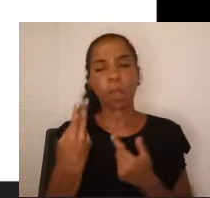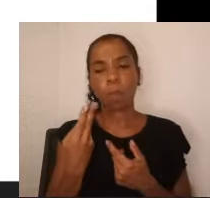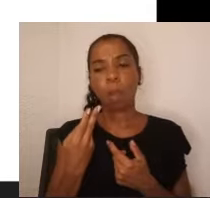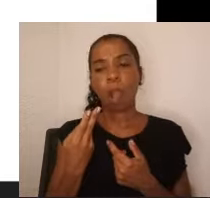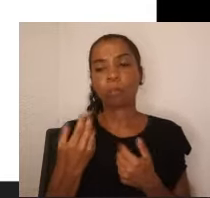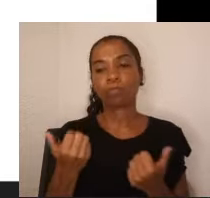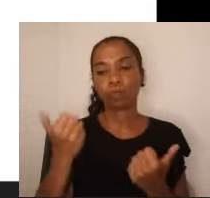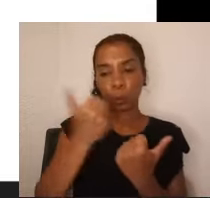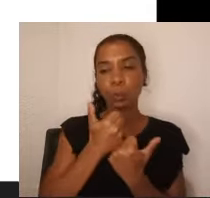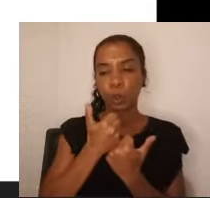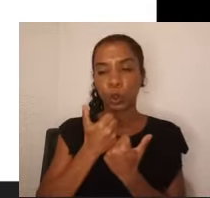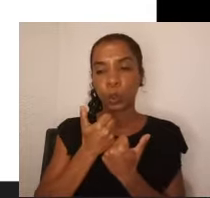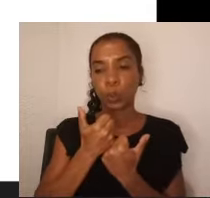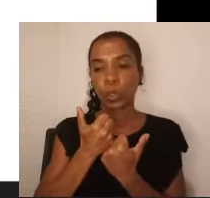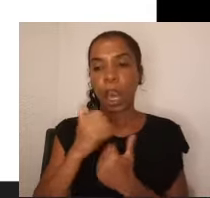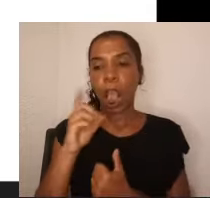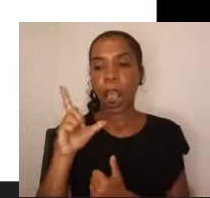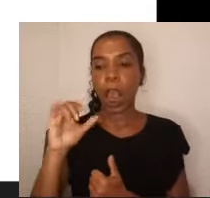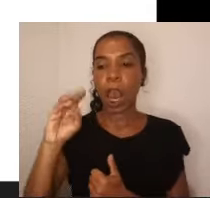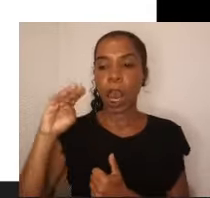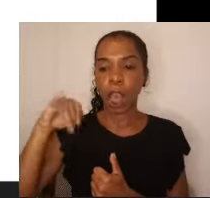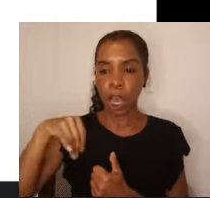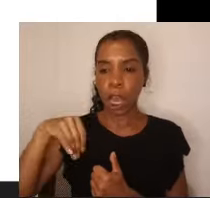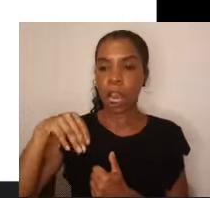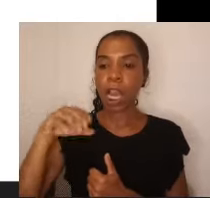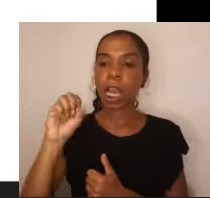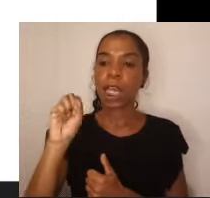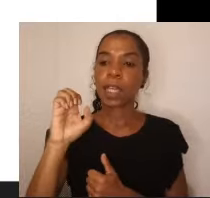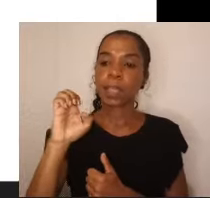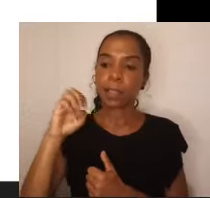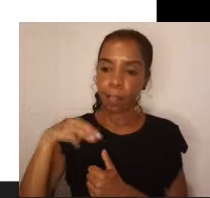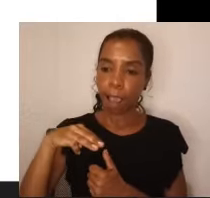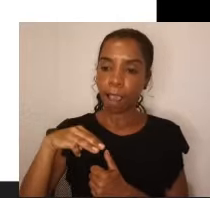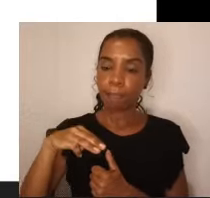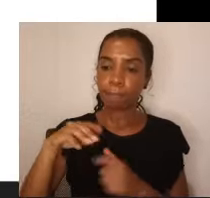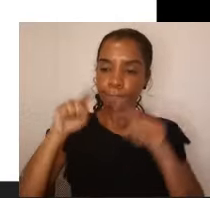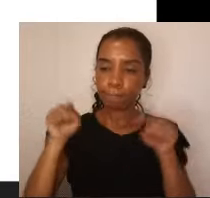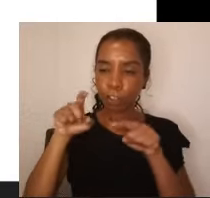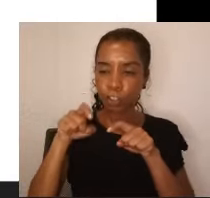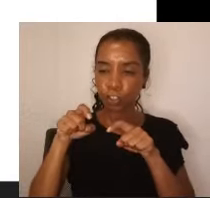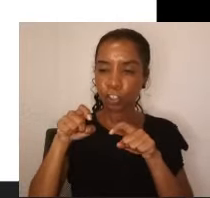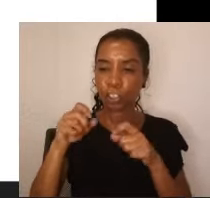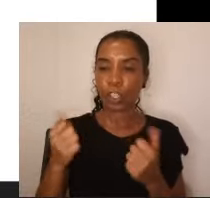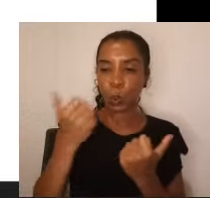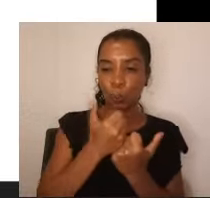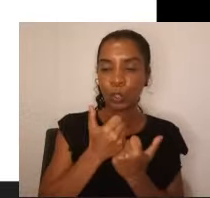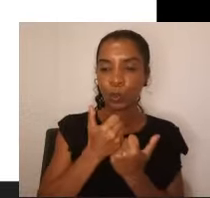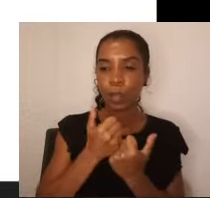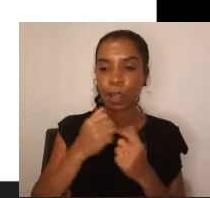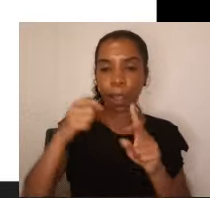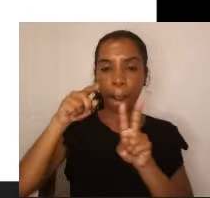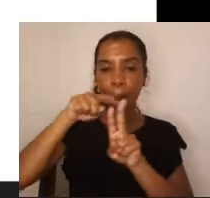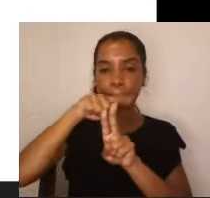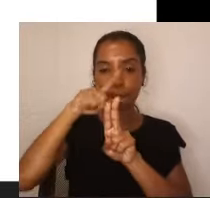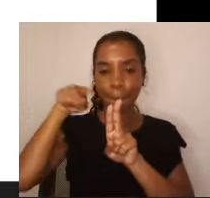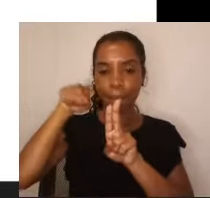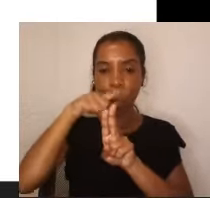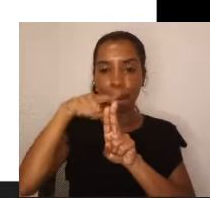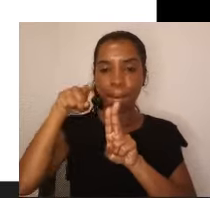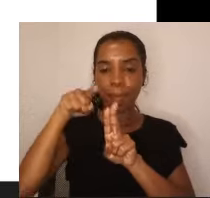que substituir o x por π. E aí a gente sabe que seno de π, né, a mesma coisa que seno de